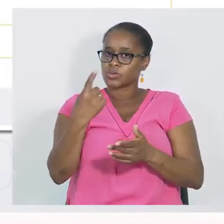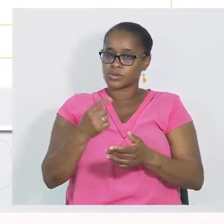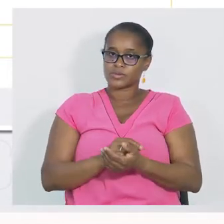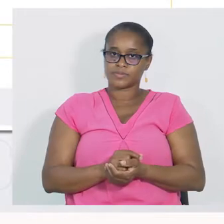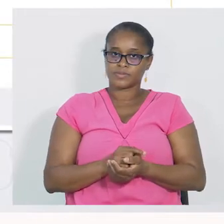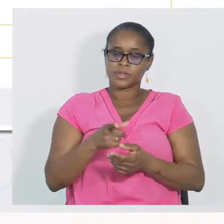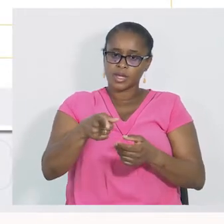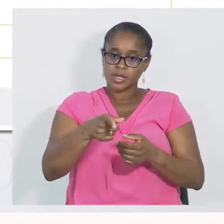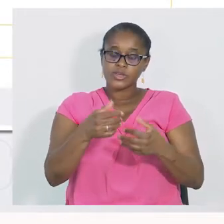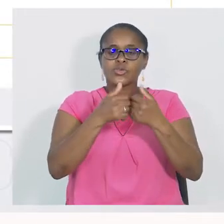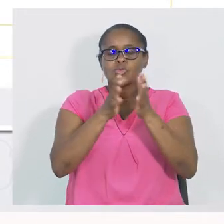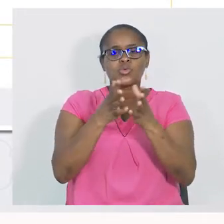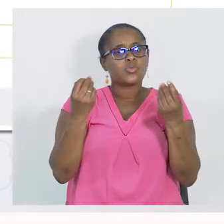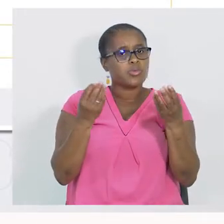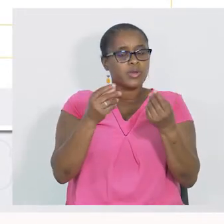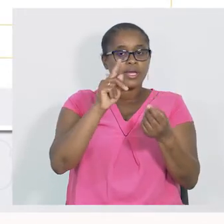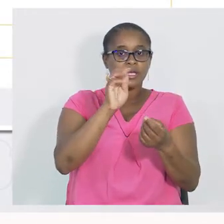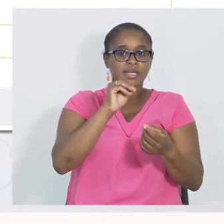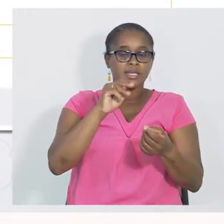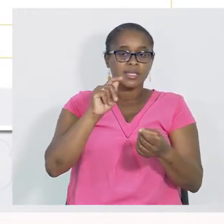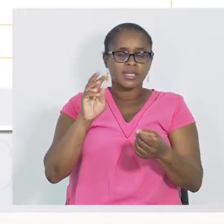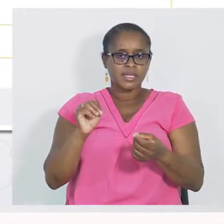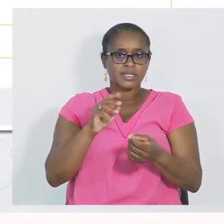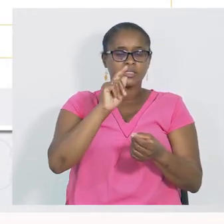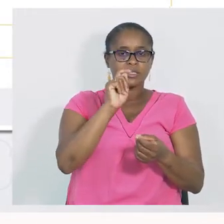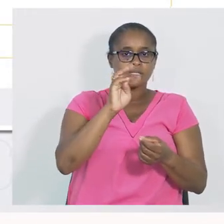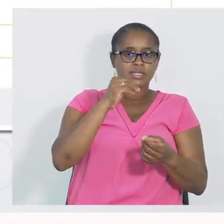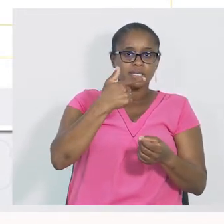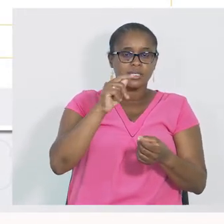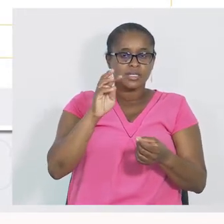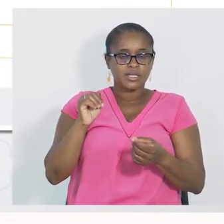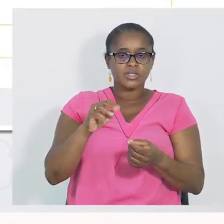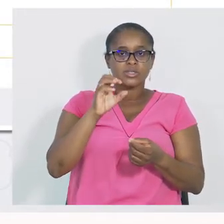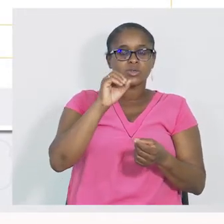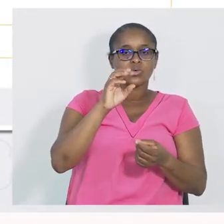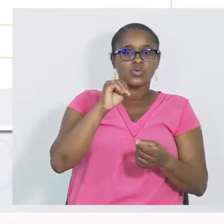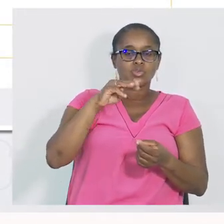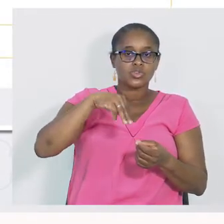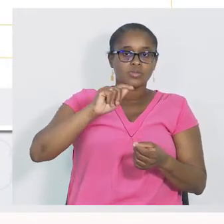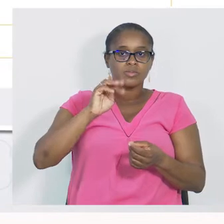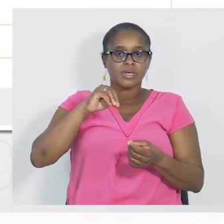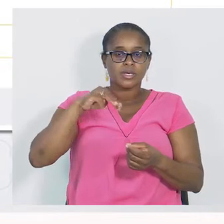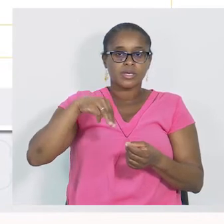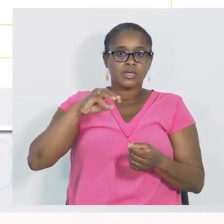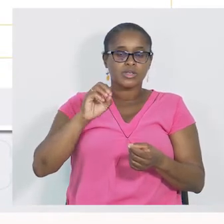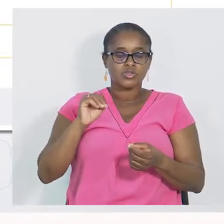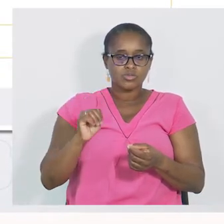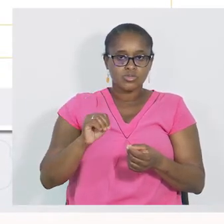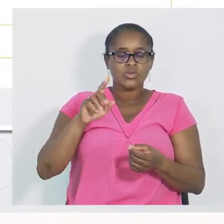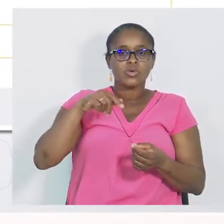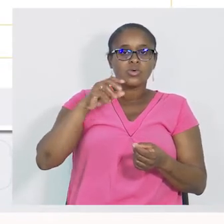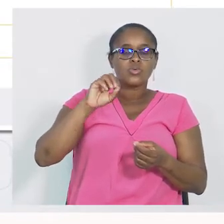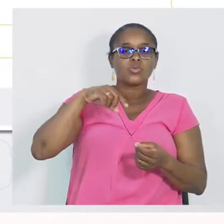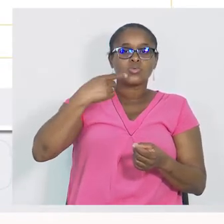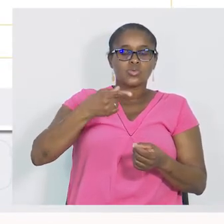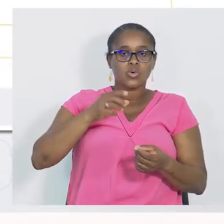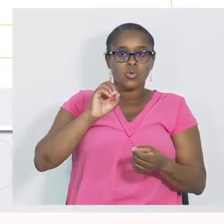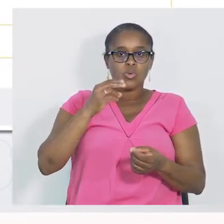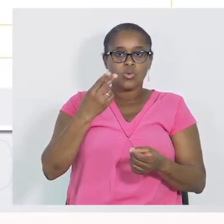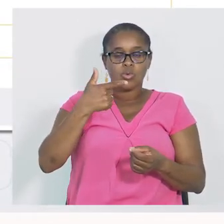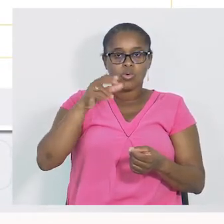determinantes demonstrativos mostram, indicam a posição dos objetos, seres ou realidades a